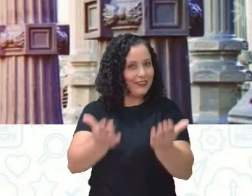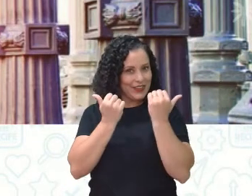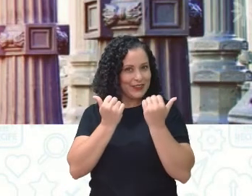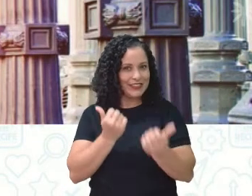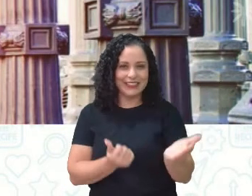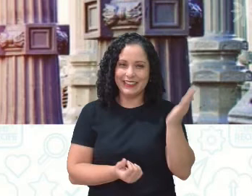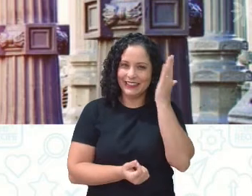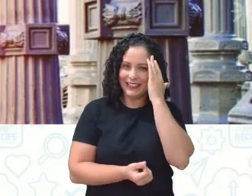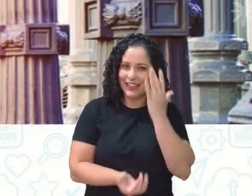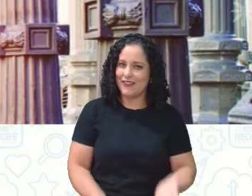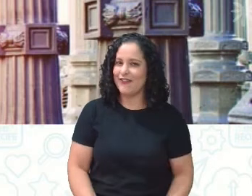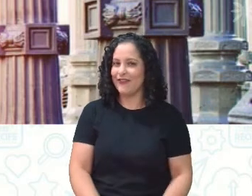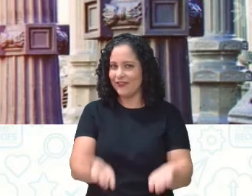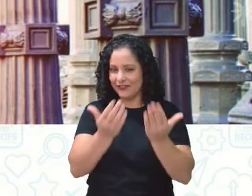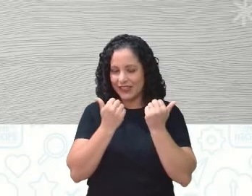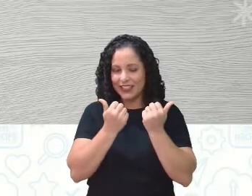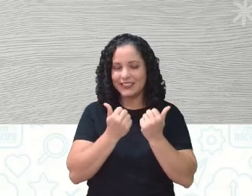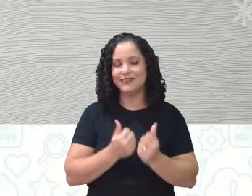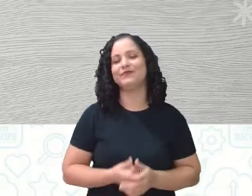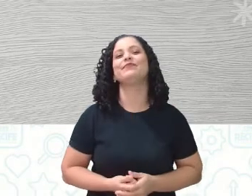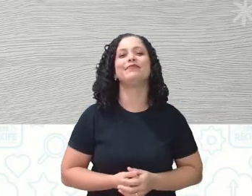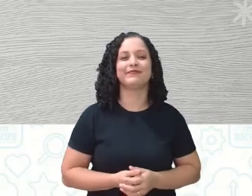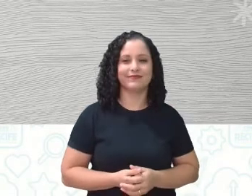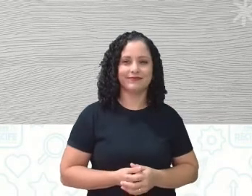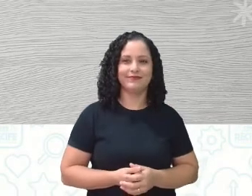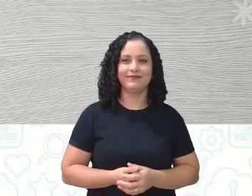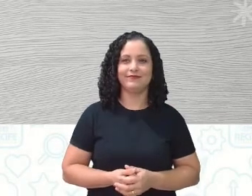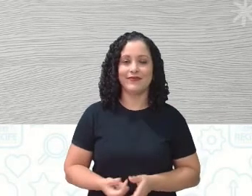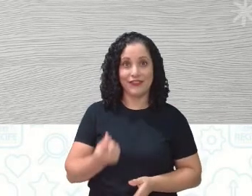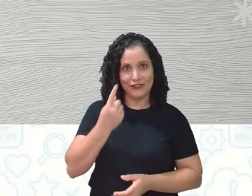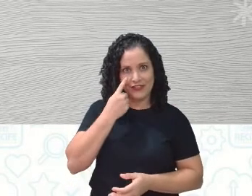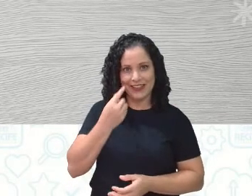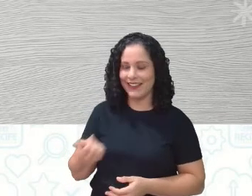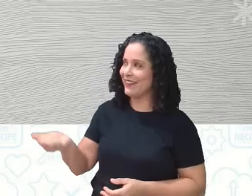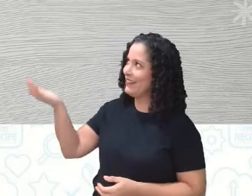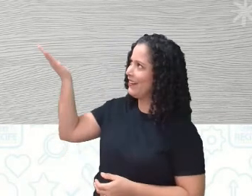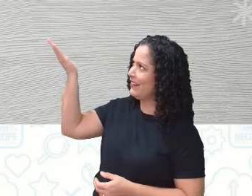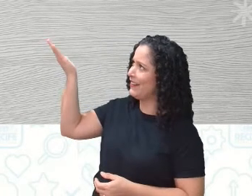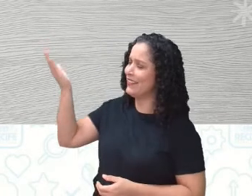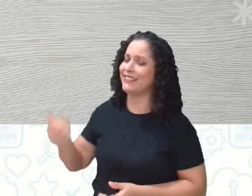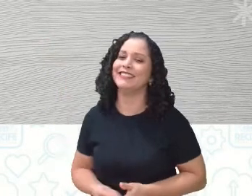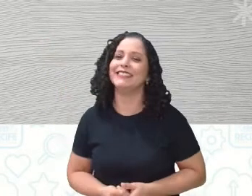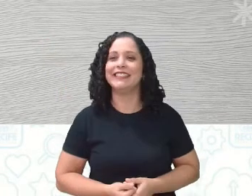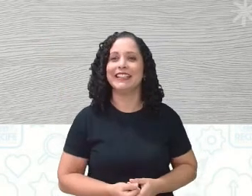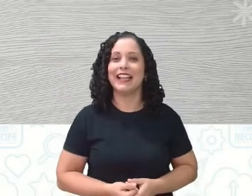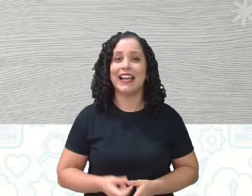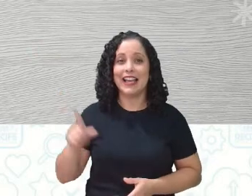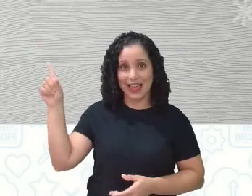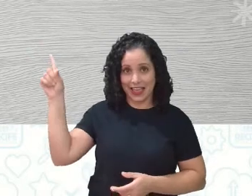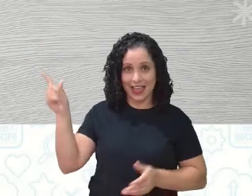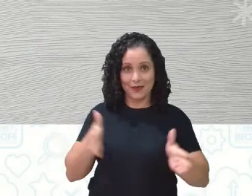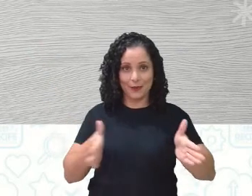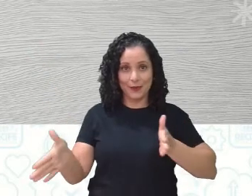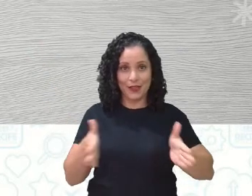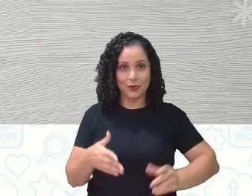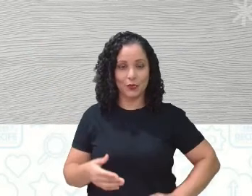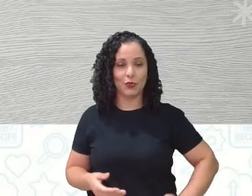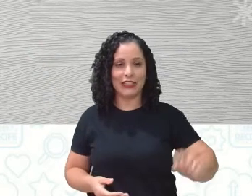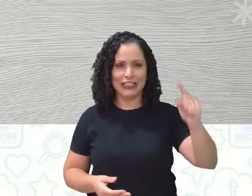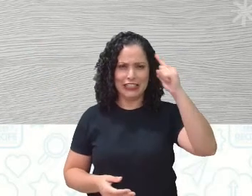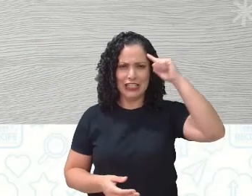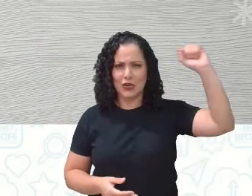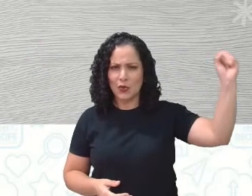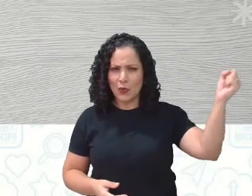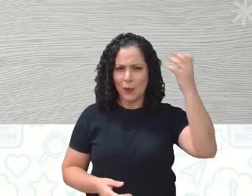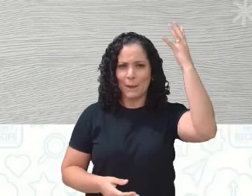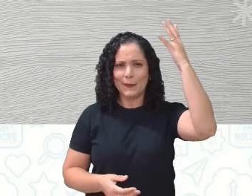juntos. Vamos entender aqui, né? Olha aí, a origem do iluminismo. Vamos entender aí como